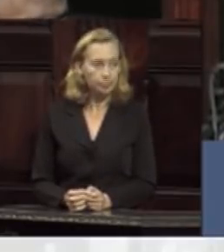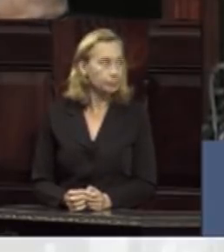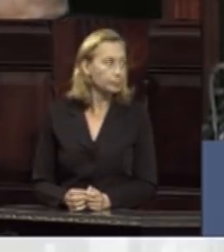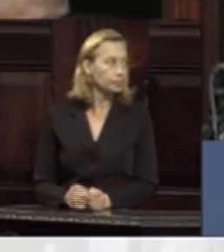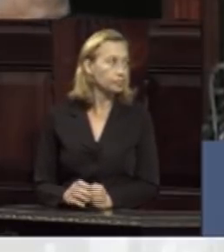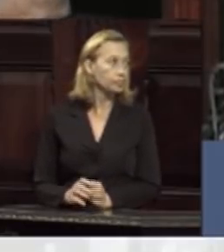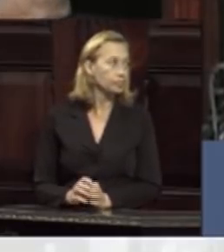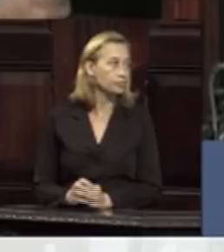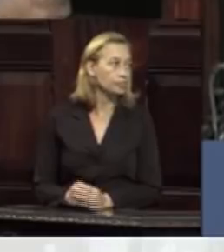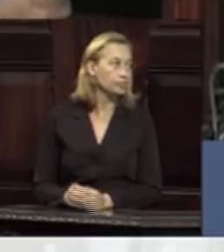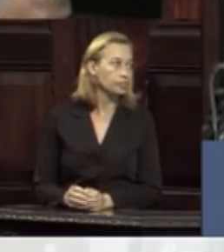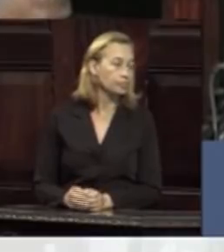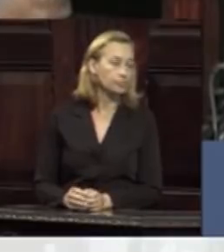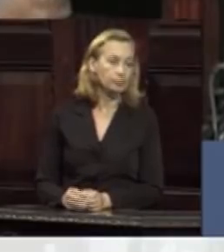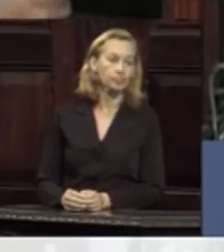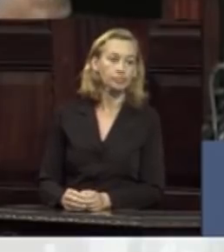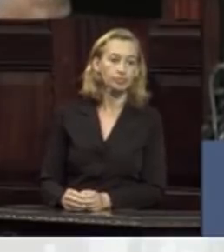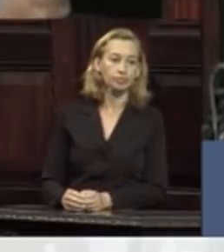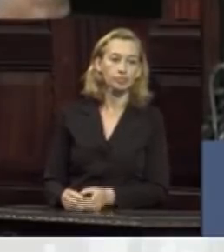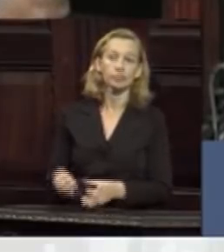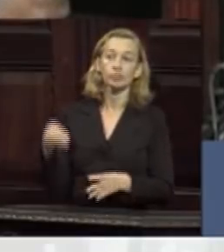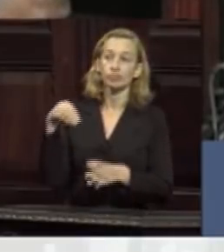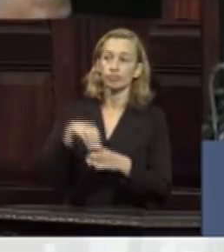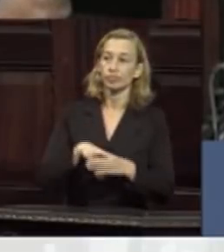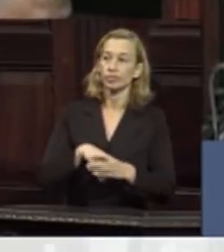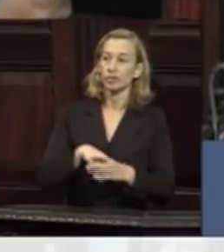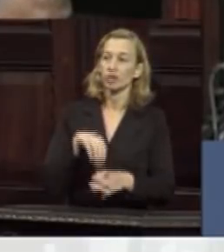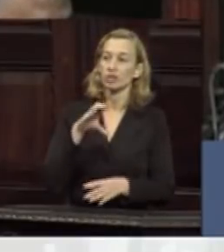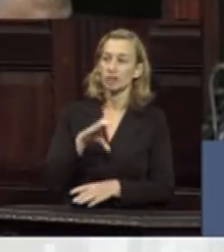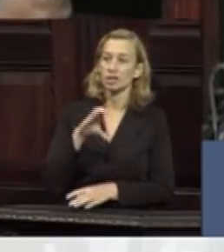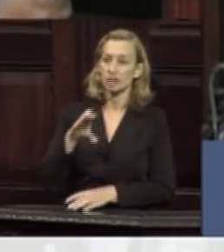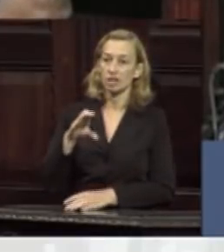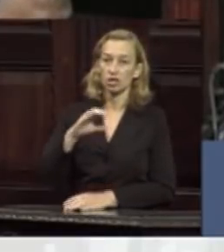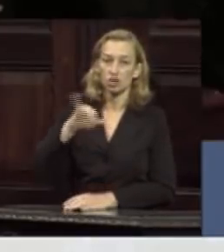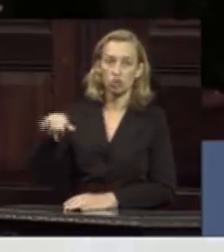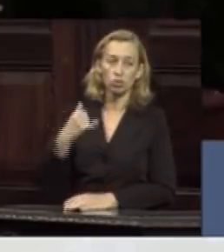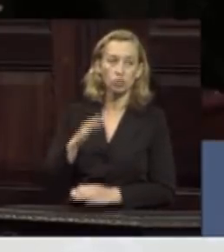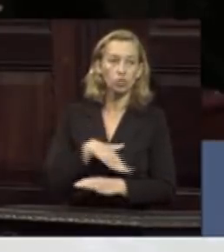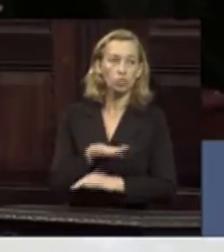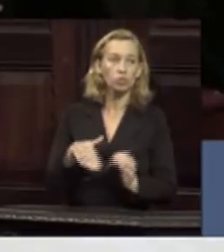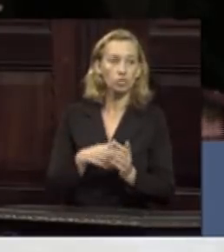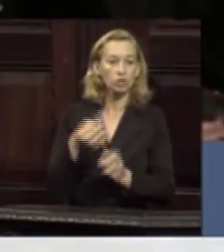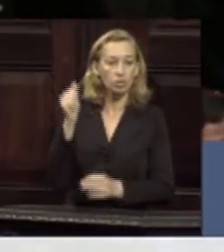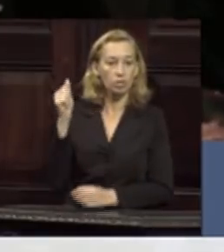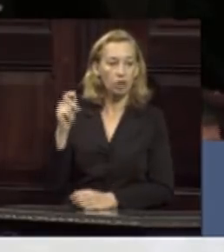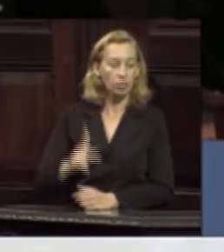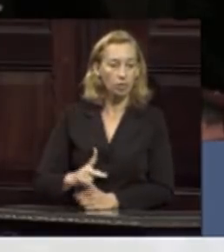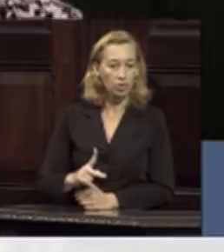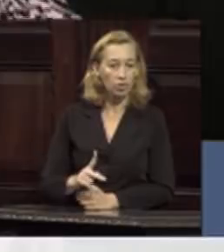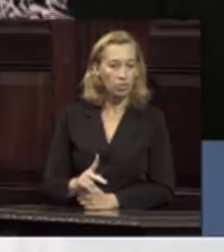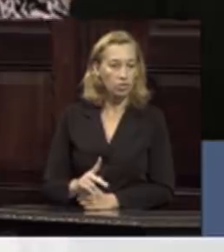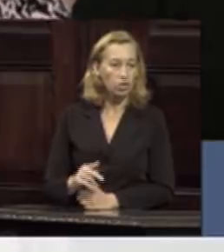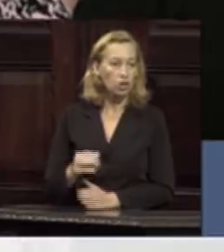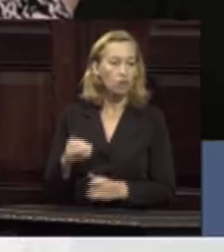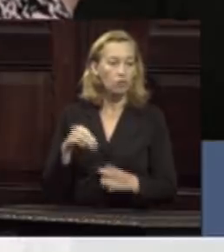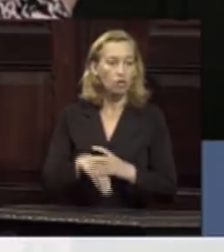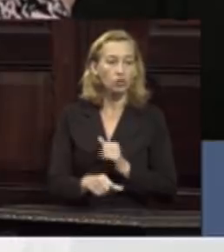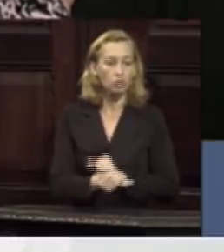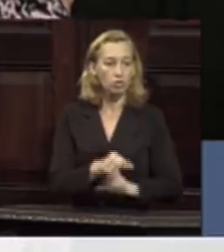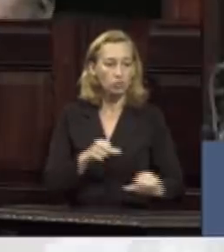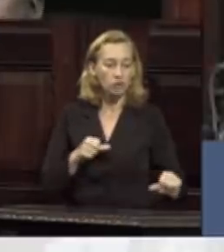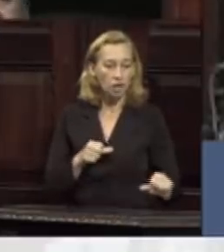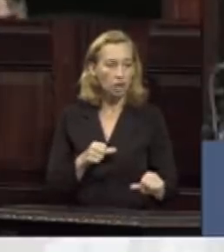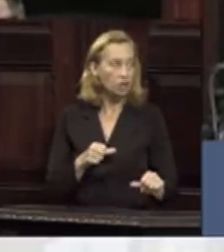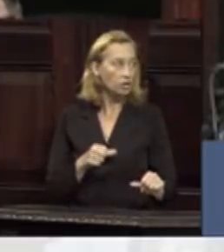em votação o substitutivo da CCJ. Senhores que aprovam nessa comissão, aprovado. Voto contrário, senhor Voto presidente.